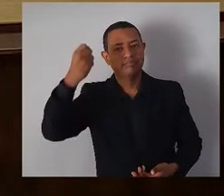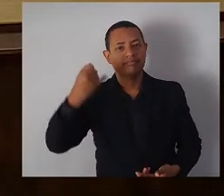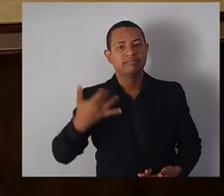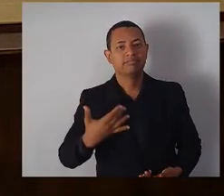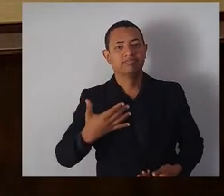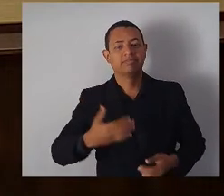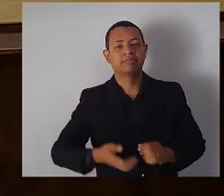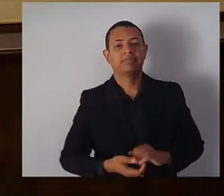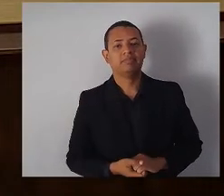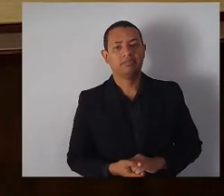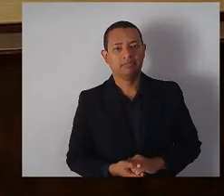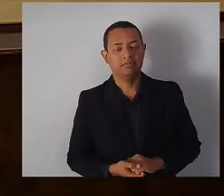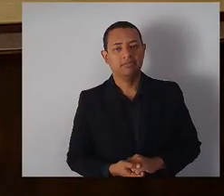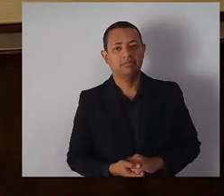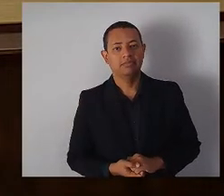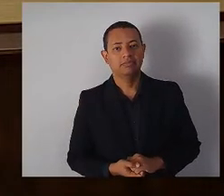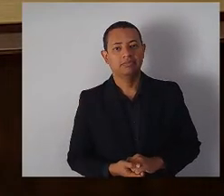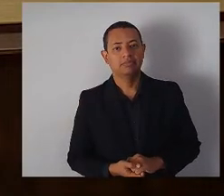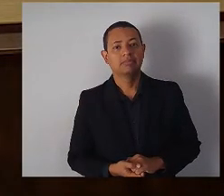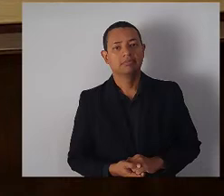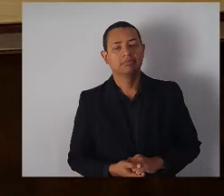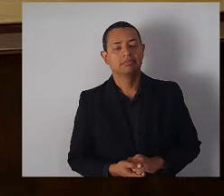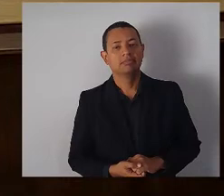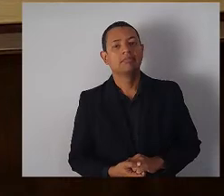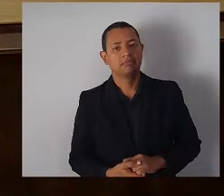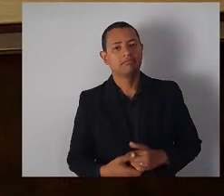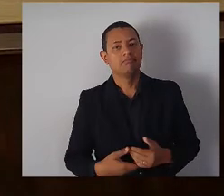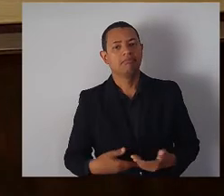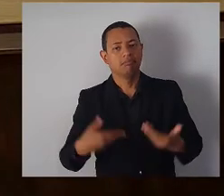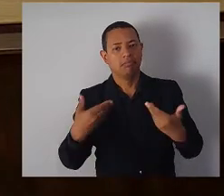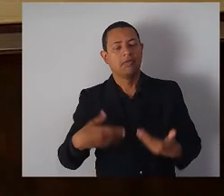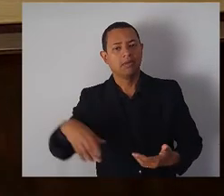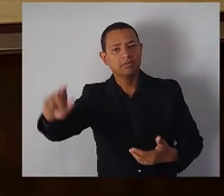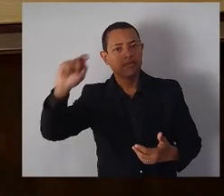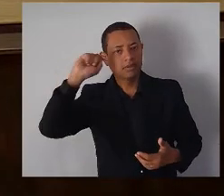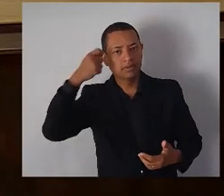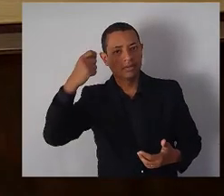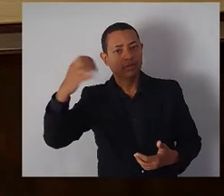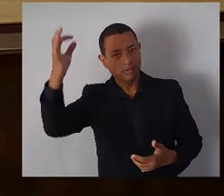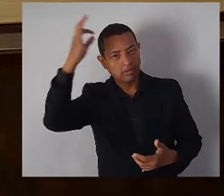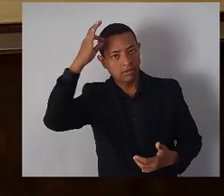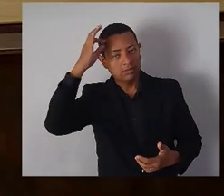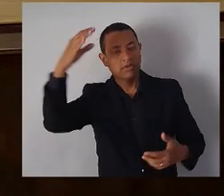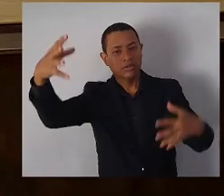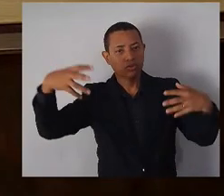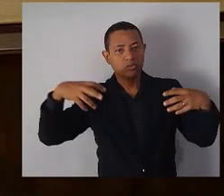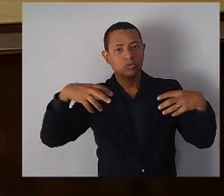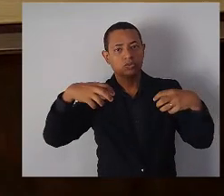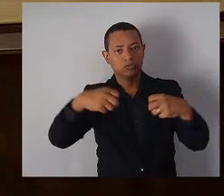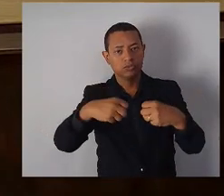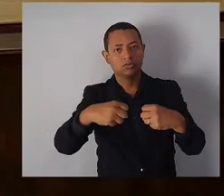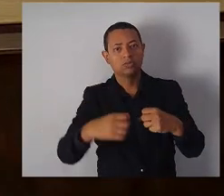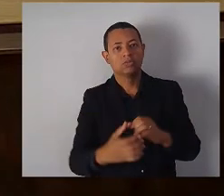autodescrição. Sou um homem negro, cabelos castanhos